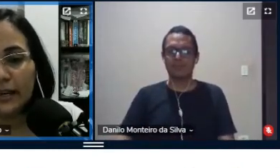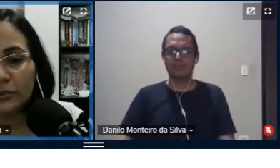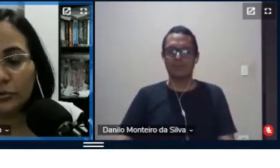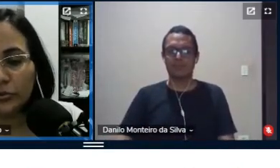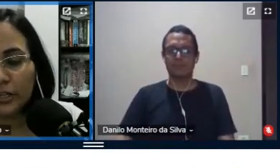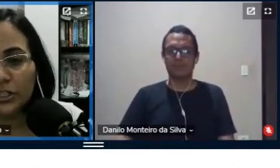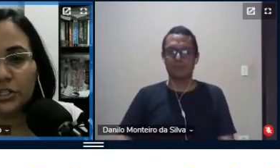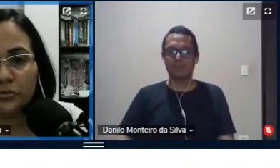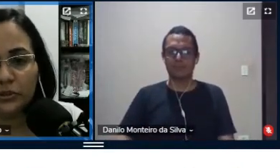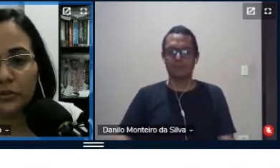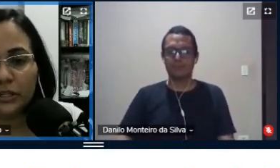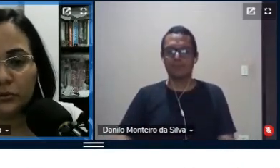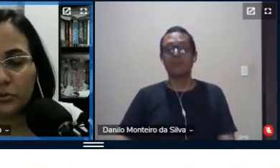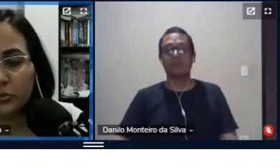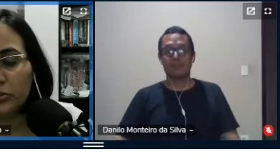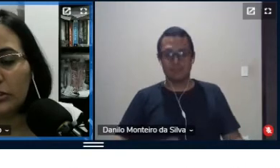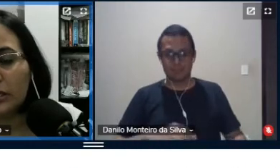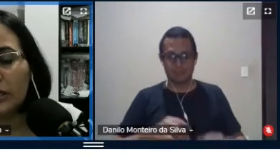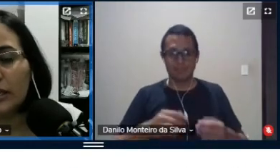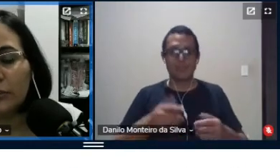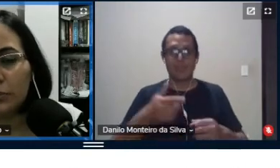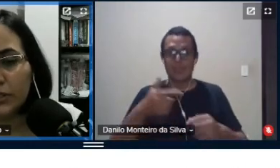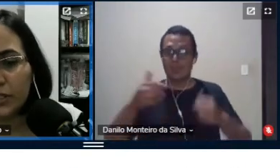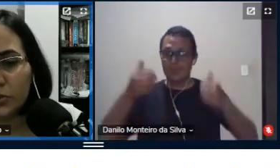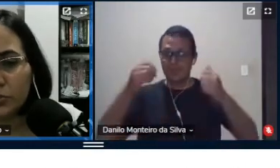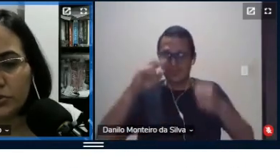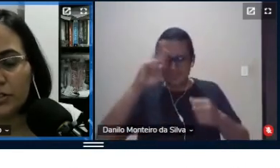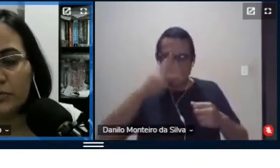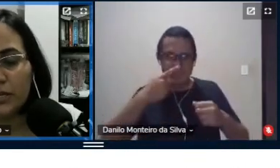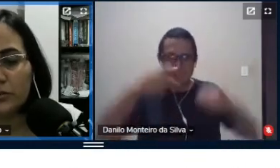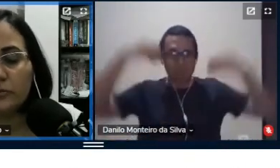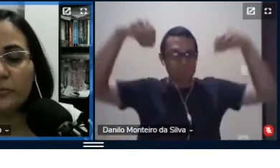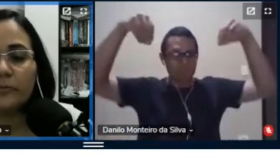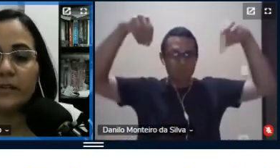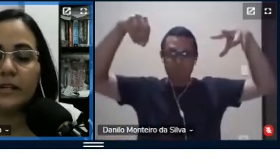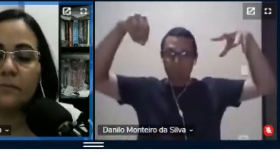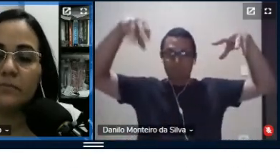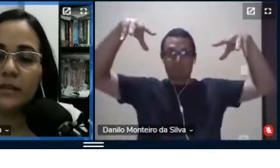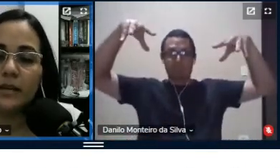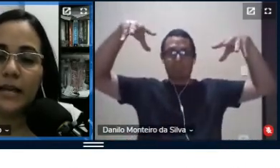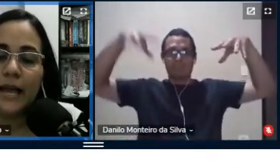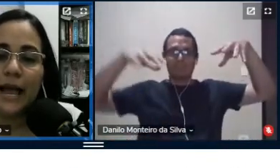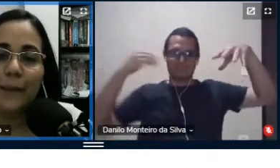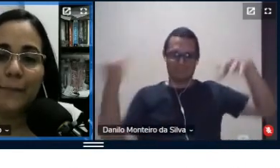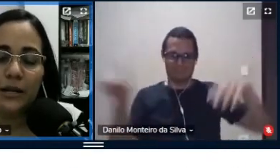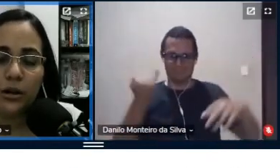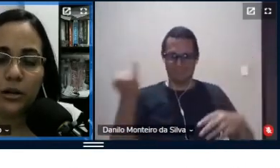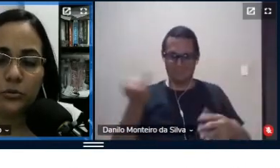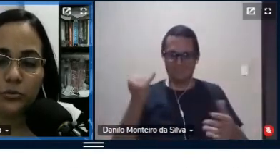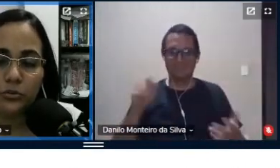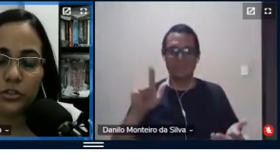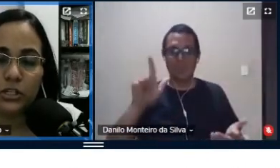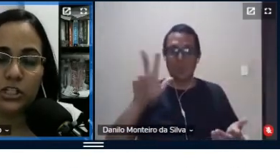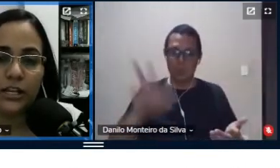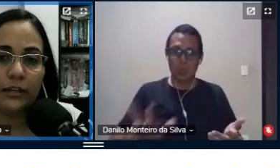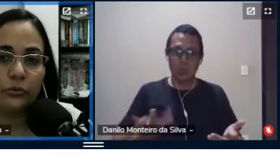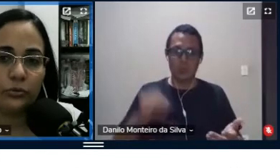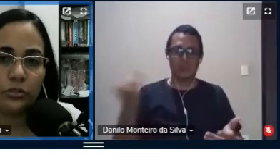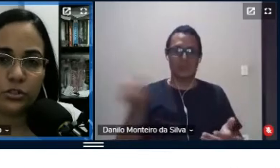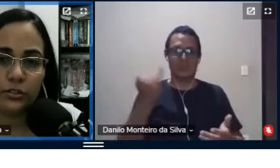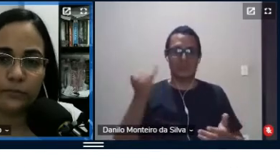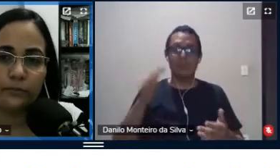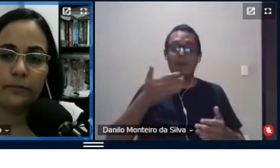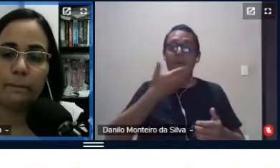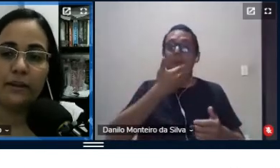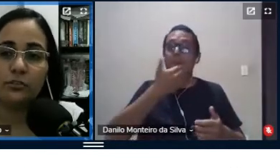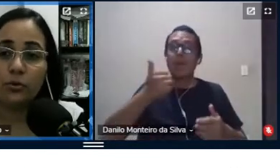E a luz. A gente não falou que a luz era importante, o posicionamento, tá? A melhor luz, gente, é a luz